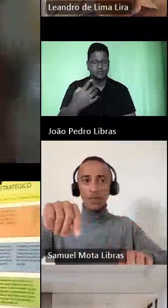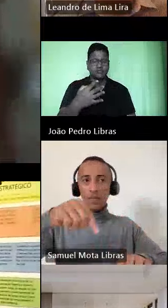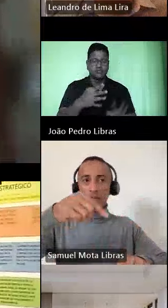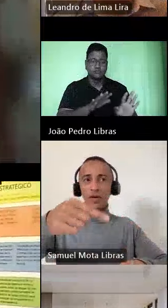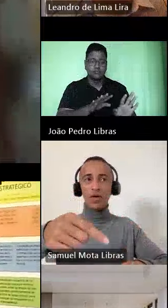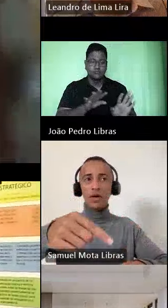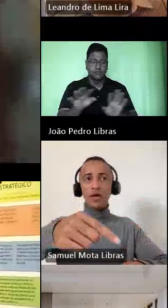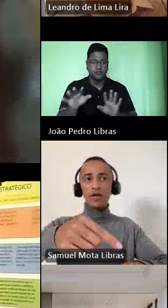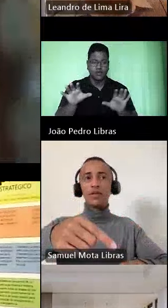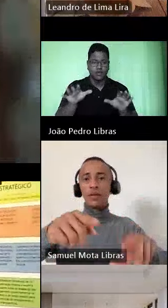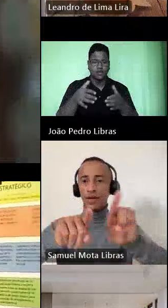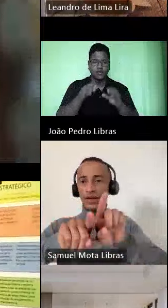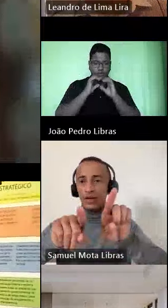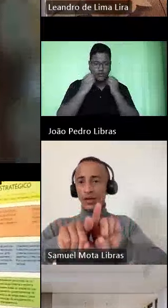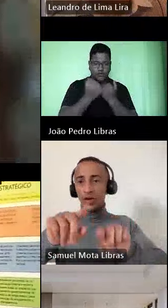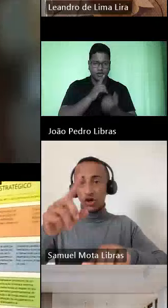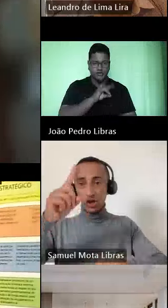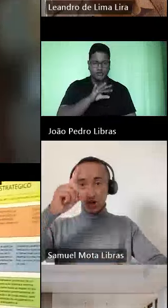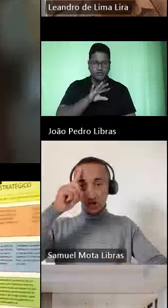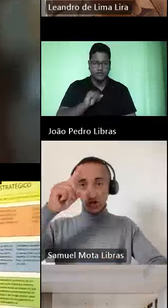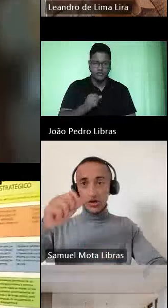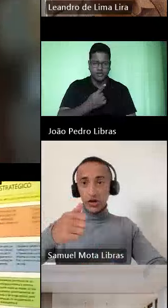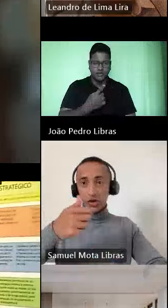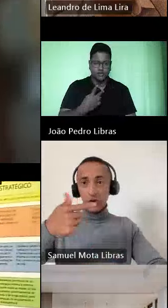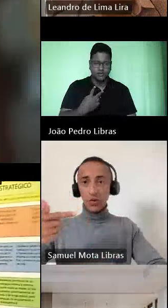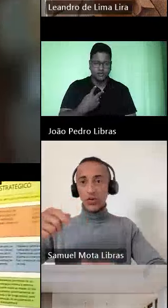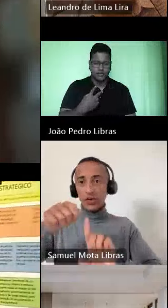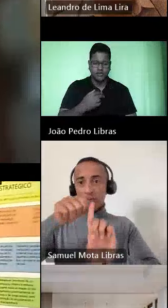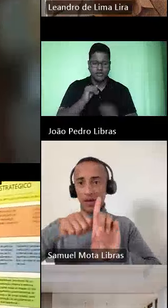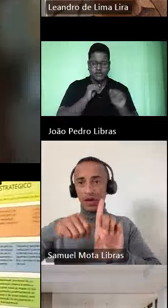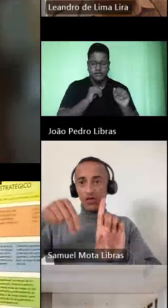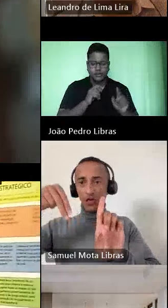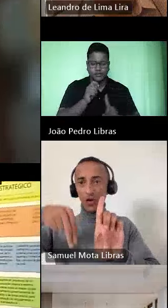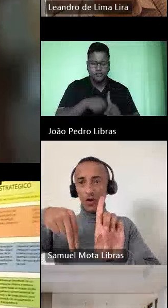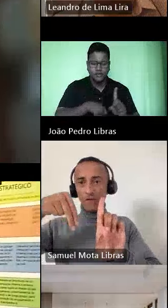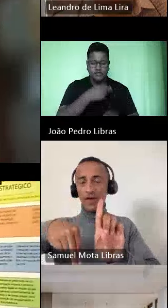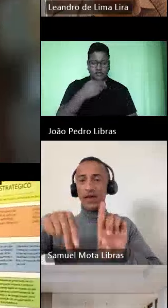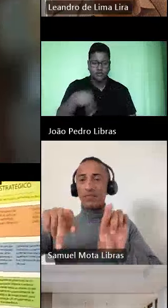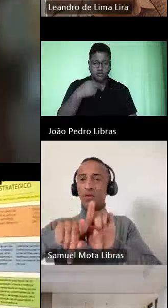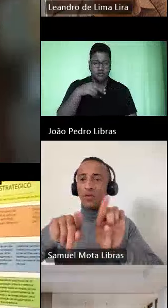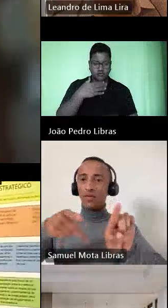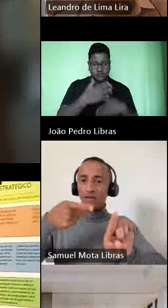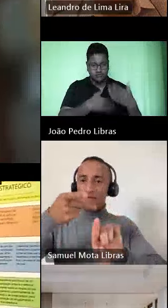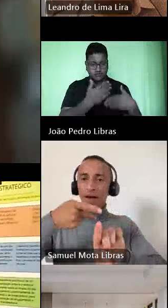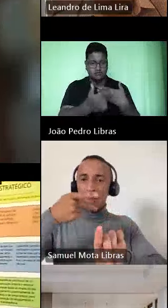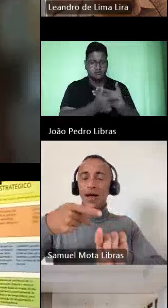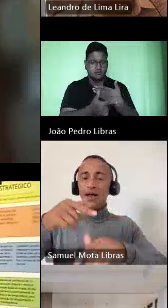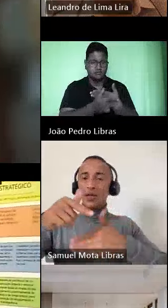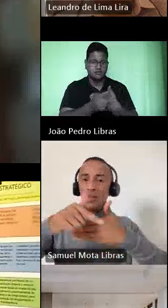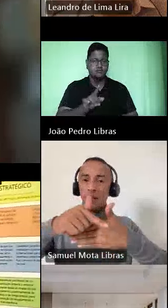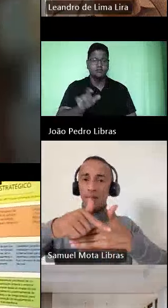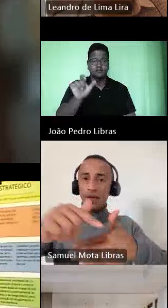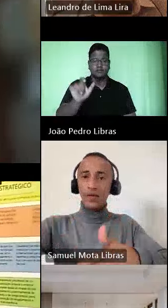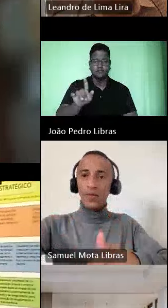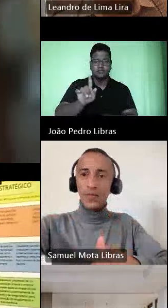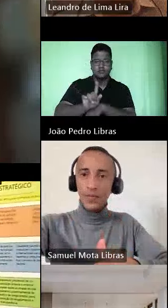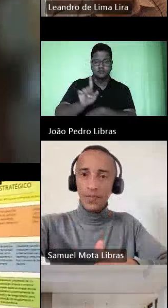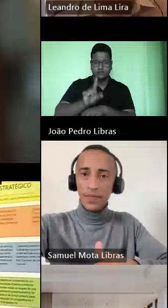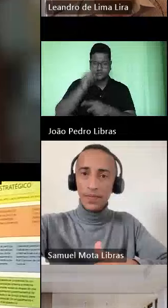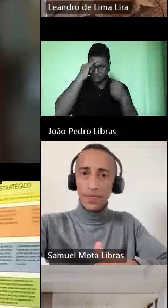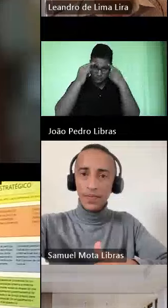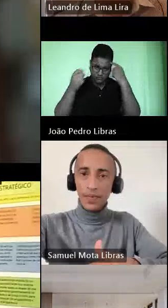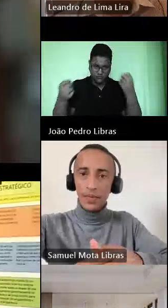evento no dia 12 de novembro e a gente vai falar do desenvolvimento do papel da liderança da bem no Na Linha Do